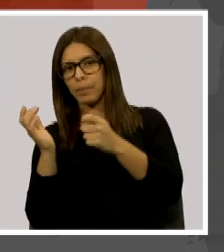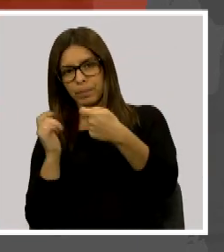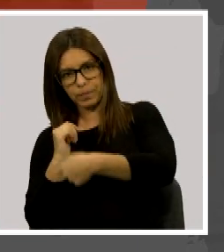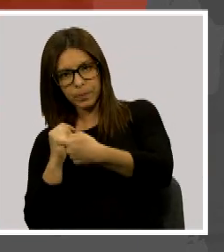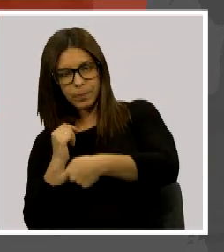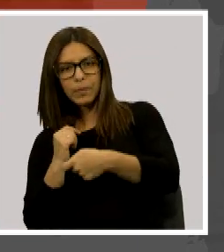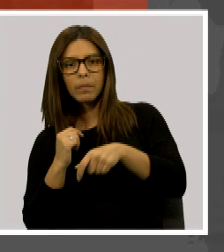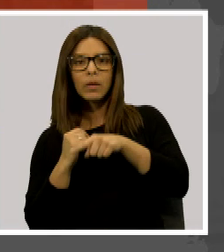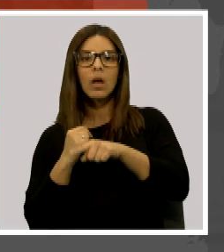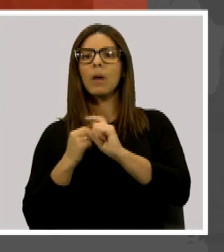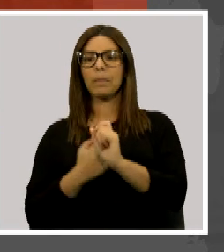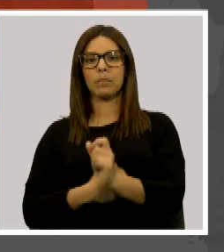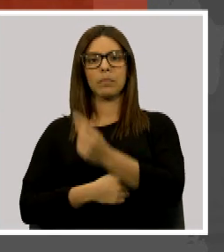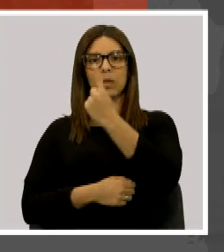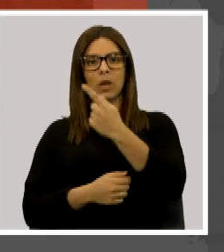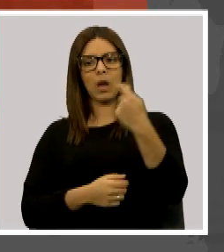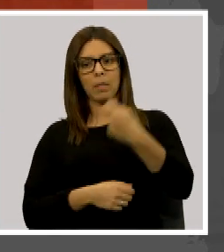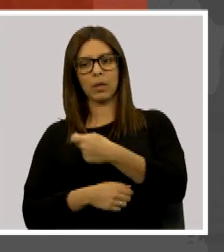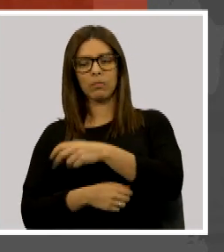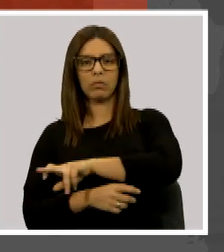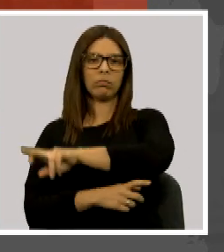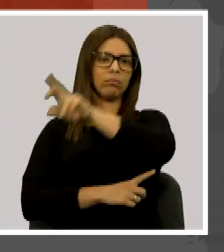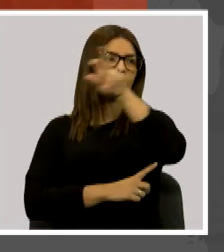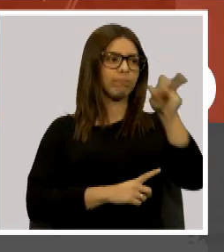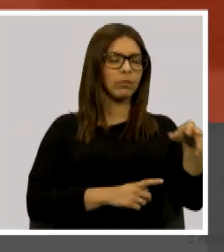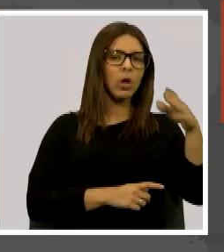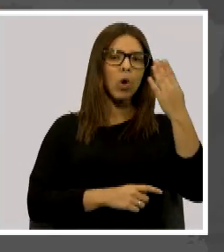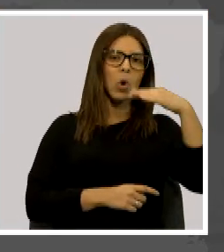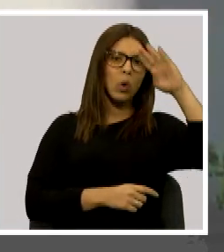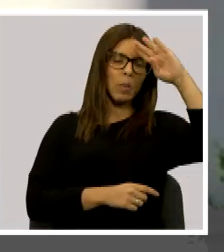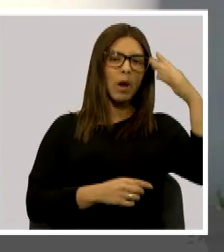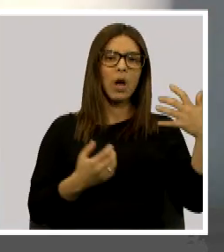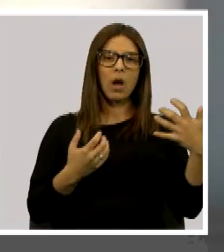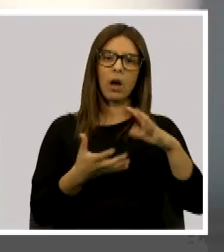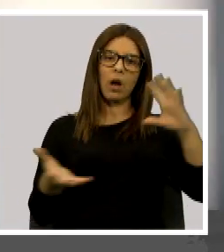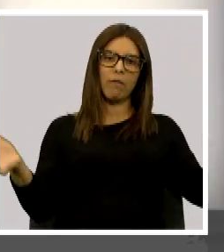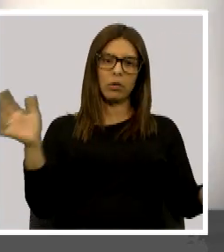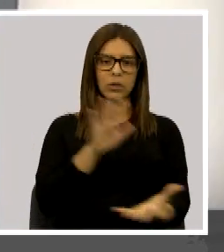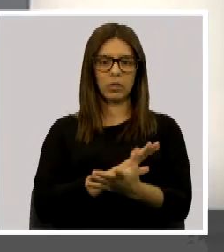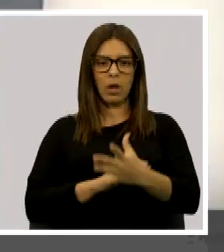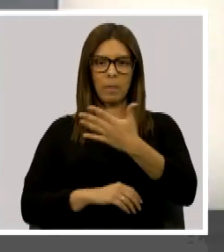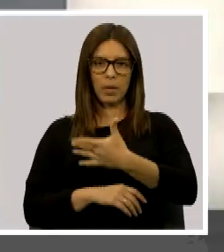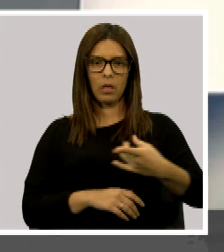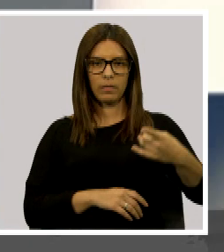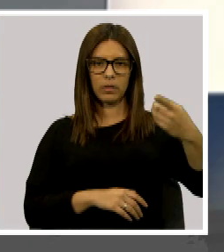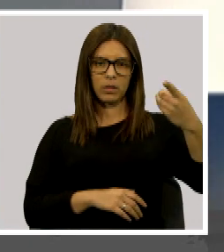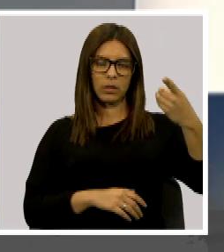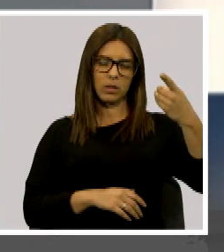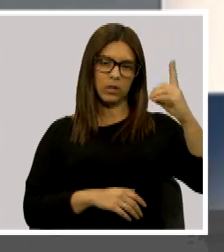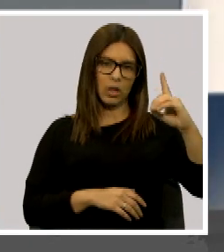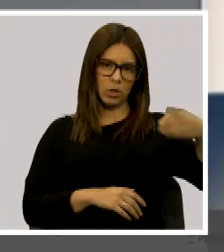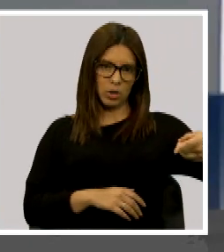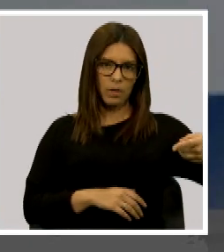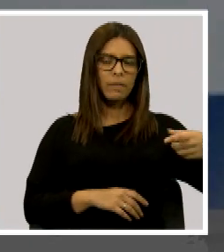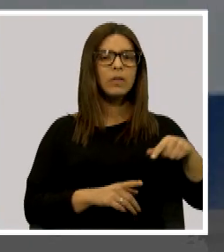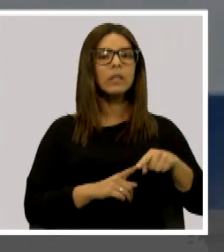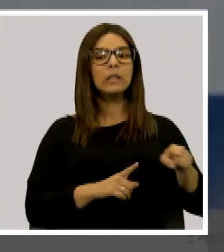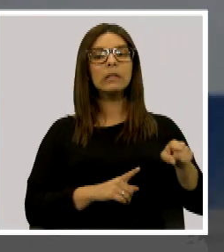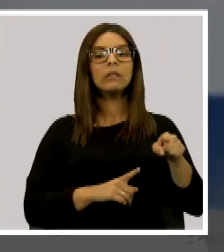Guerra Fria. O mundo está dividido entre o bloco capitalista, dominado pelos americanos, e o bloco socialista, de tendência